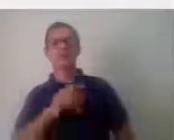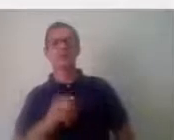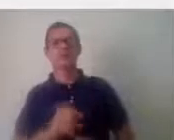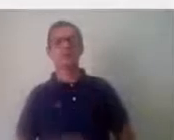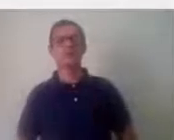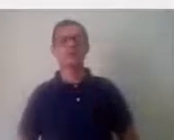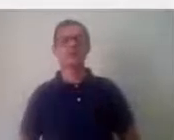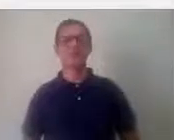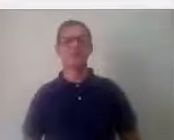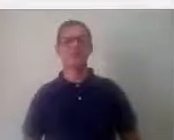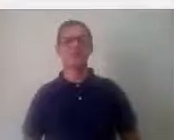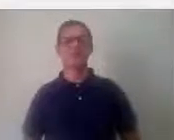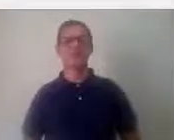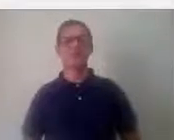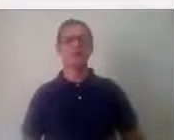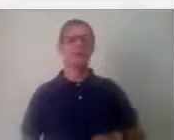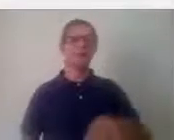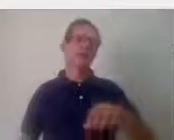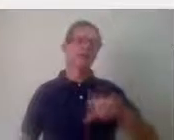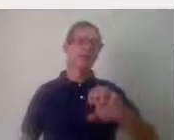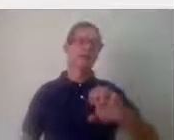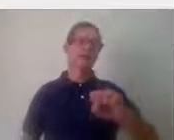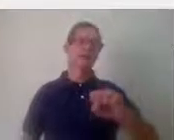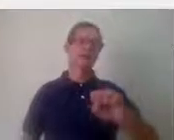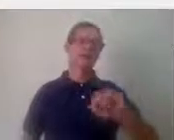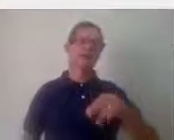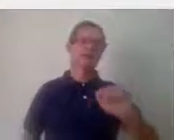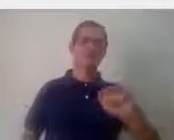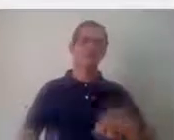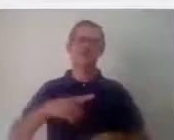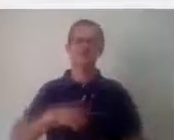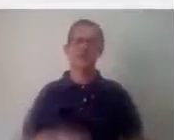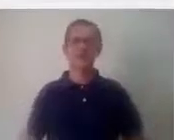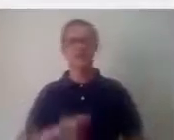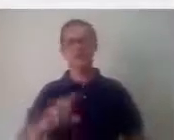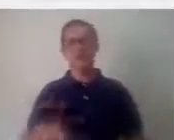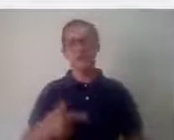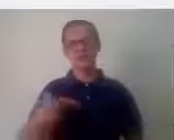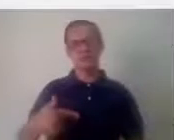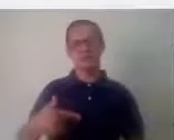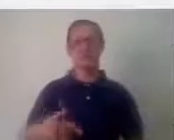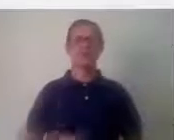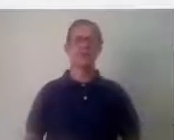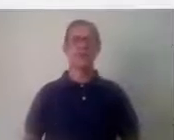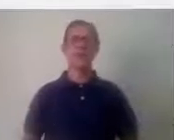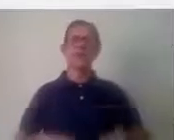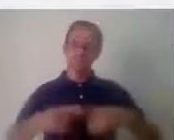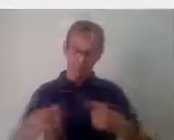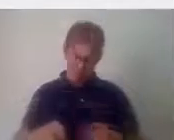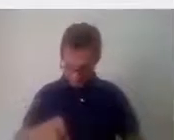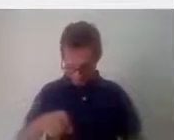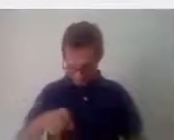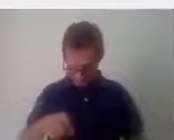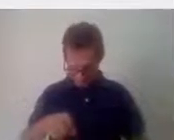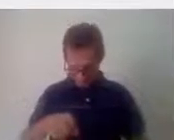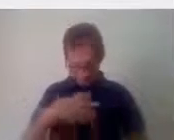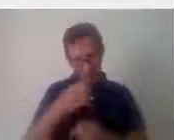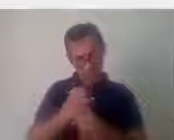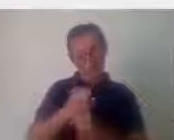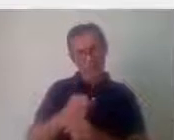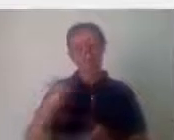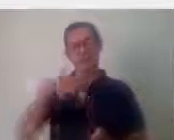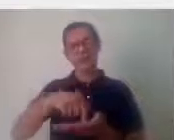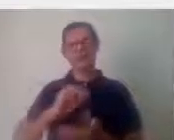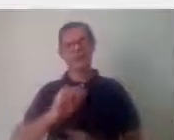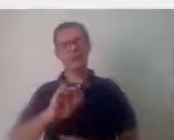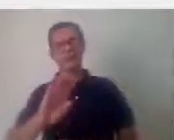de hessiana. A hessiana, ela é dada pela derivada de segunda ordem em relação a x, calculada no ponto